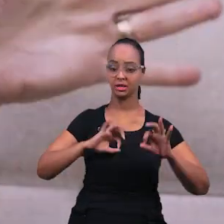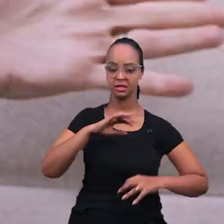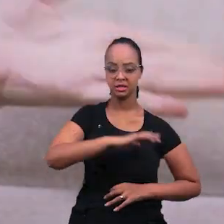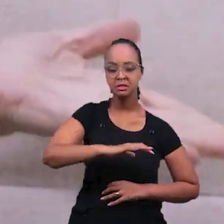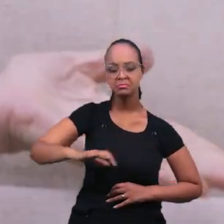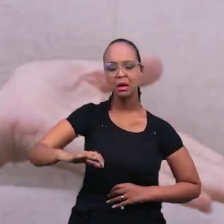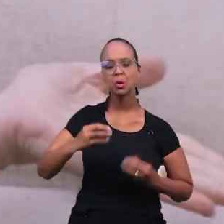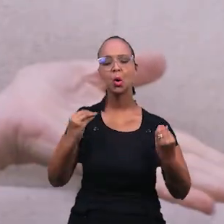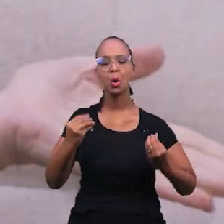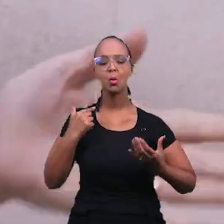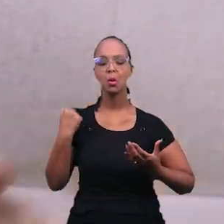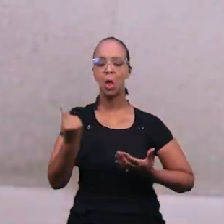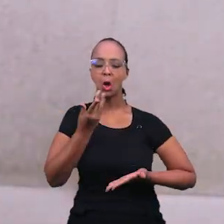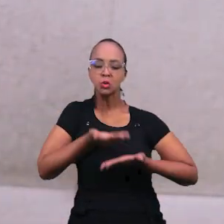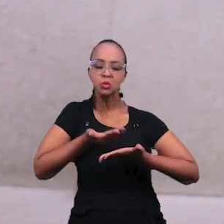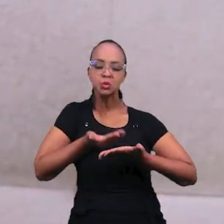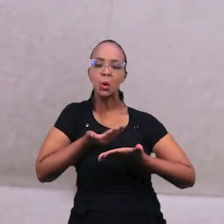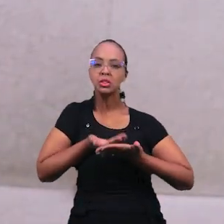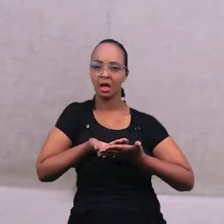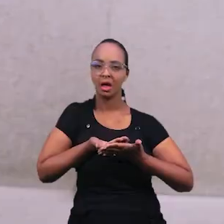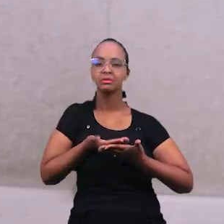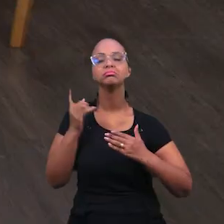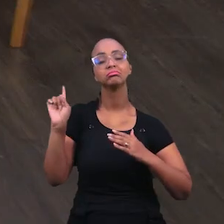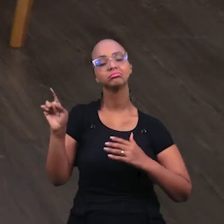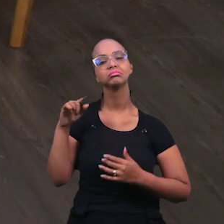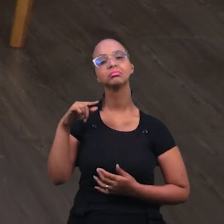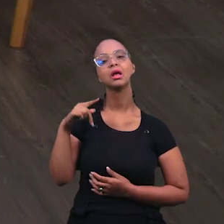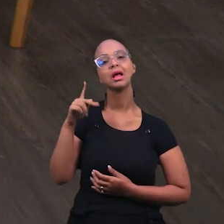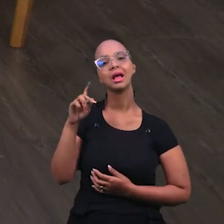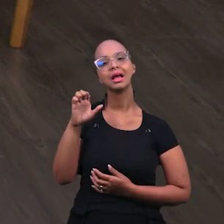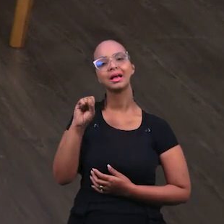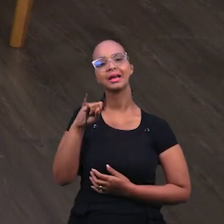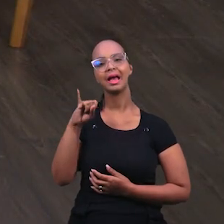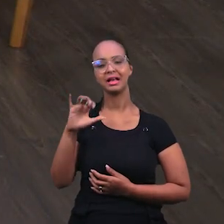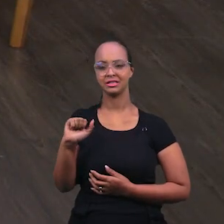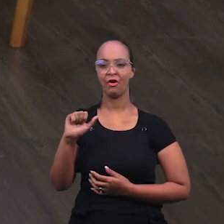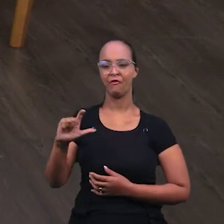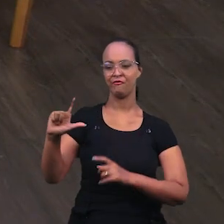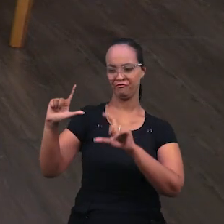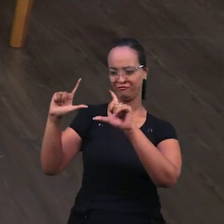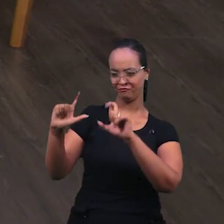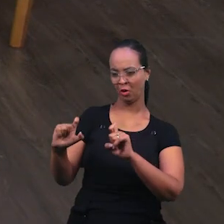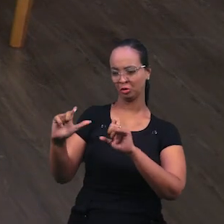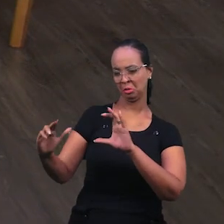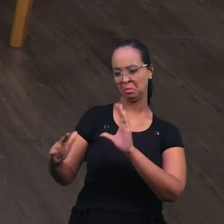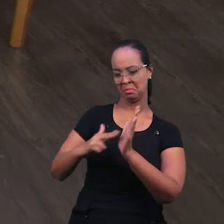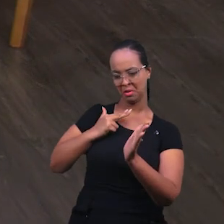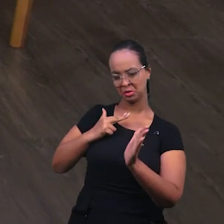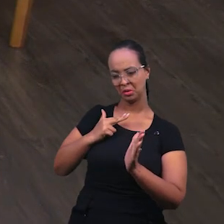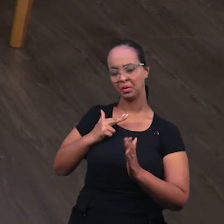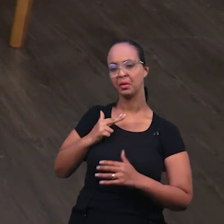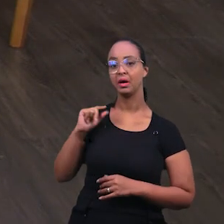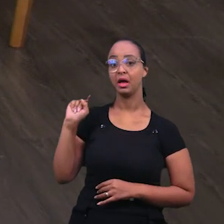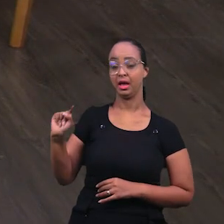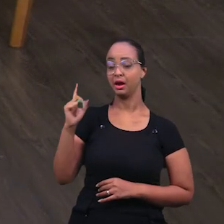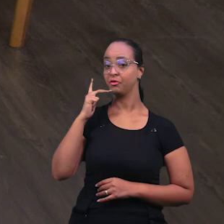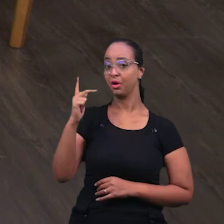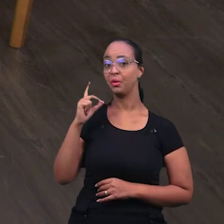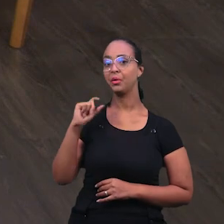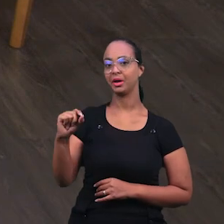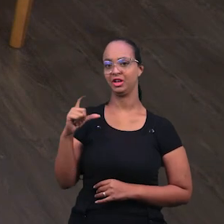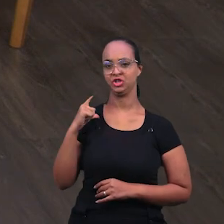dos espaços para estudar. Uhum. E a Kézia mandou uma foto pra gente, porque a gente estava pensando, aí ela botou,